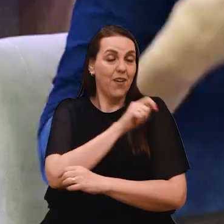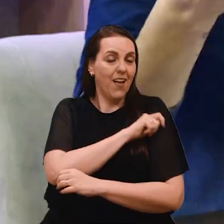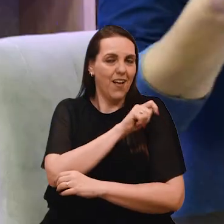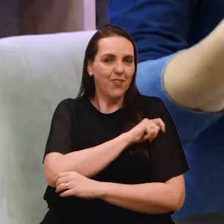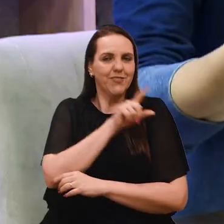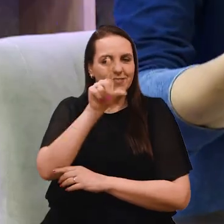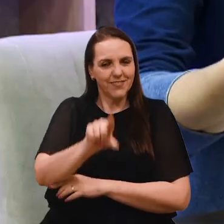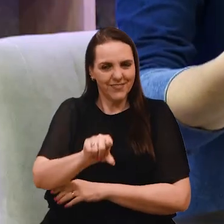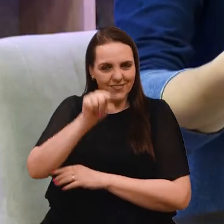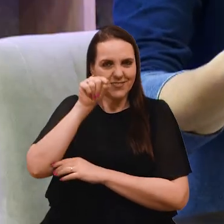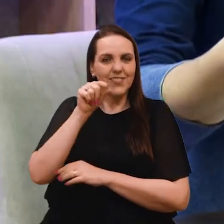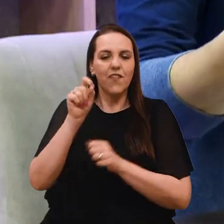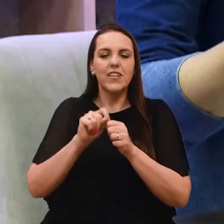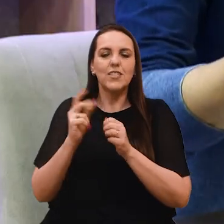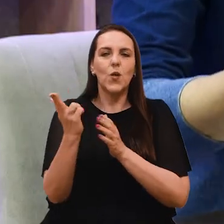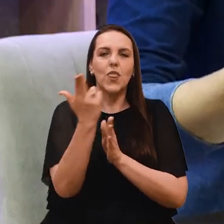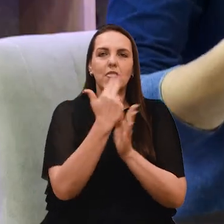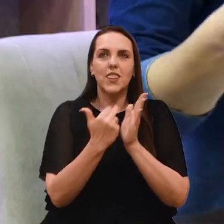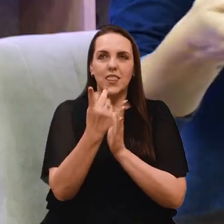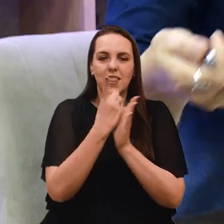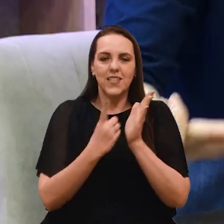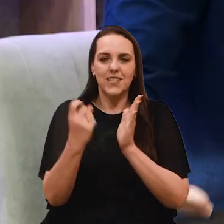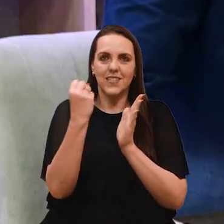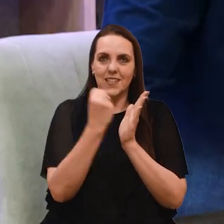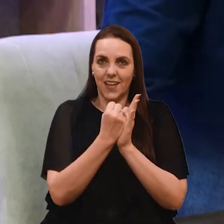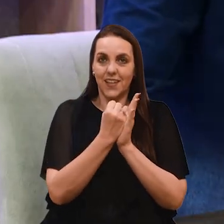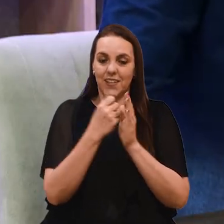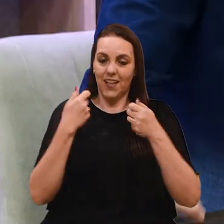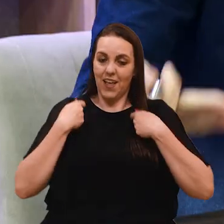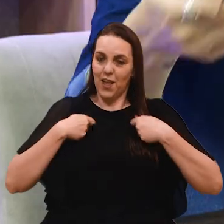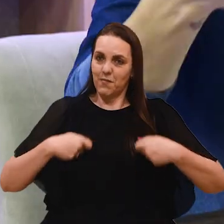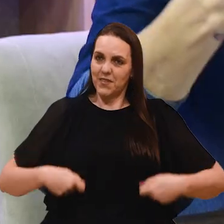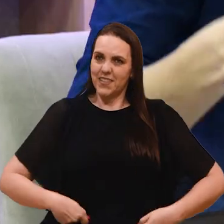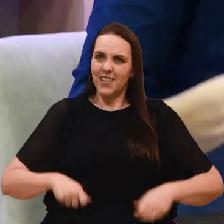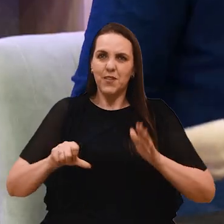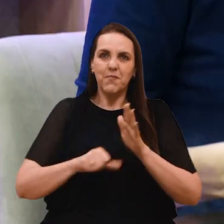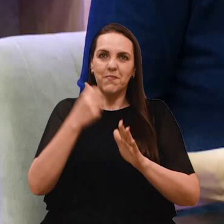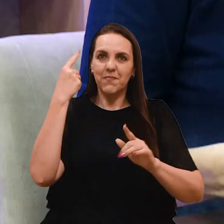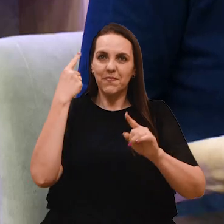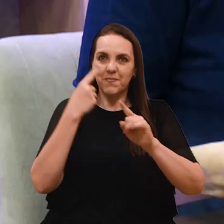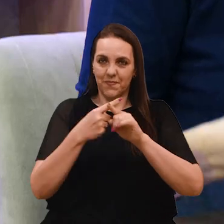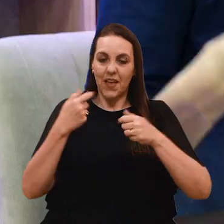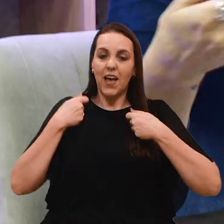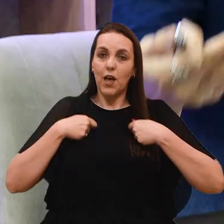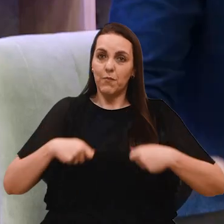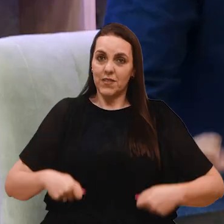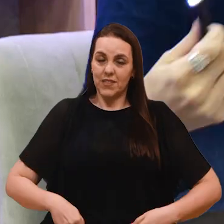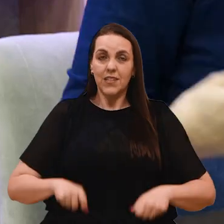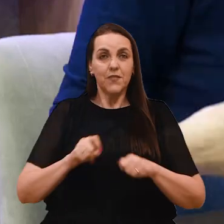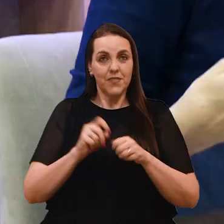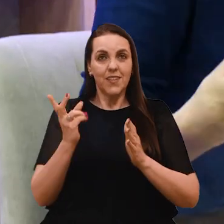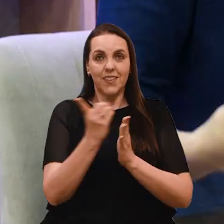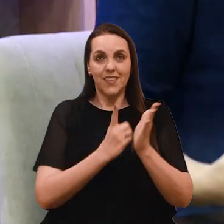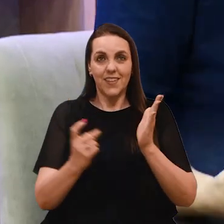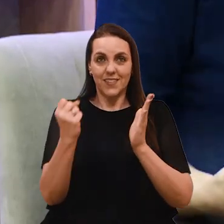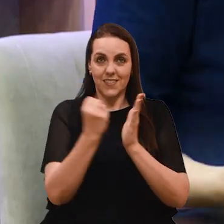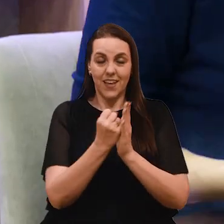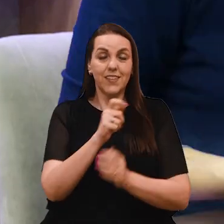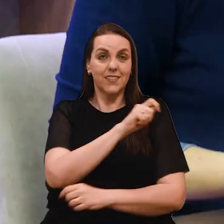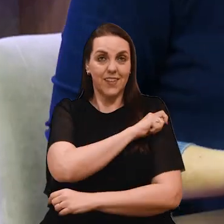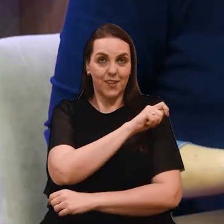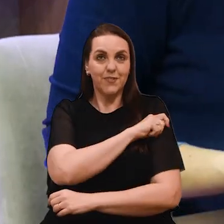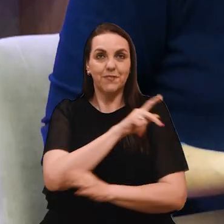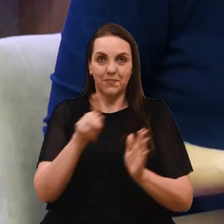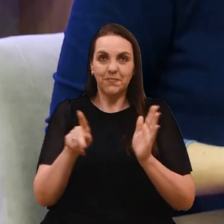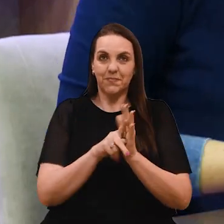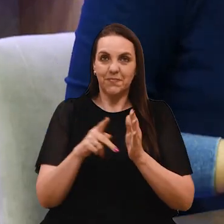escolhida para fazer o designer da camiseta. Pela primeira vez na história do programa, as camisetas tiveram designer de estudantes.